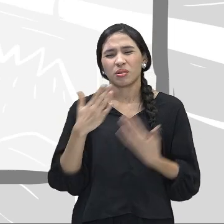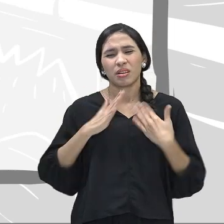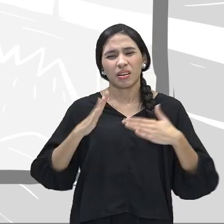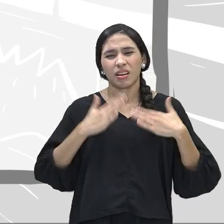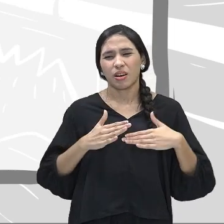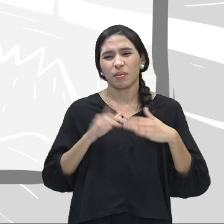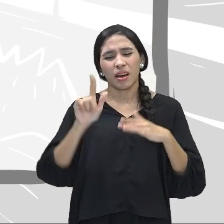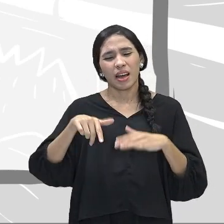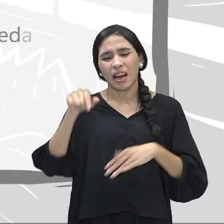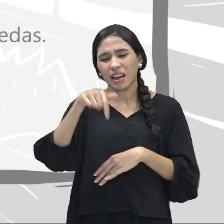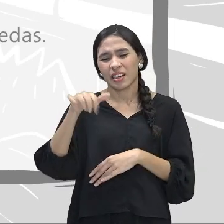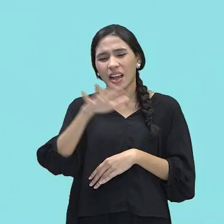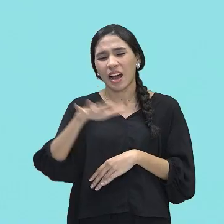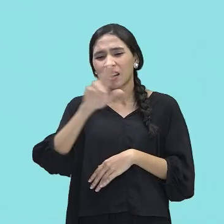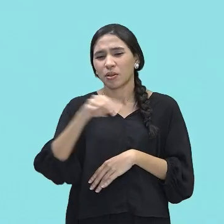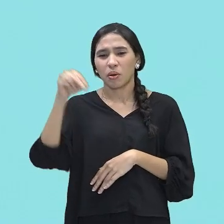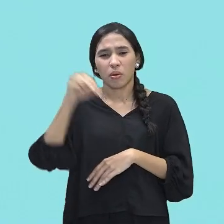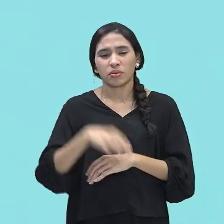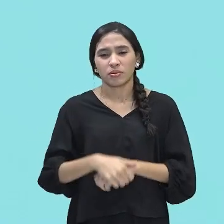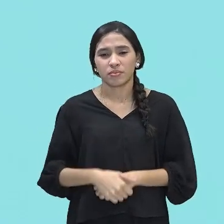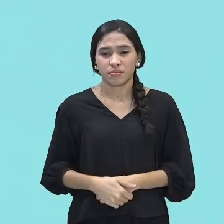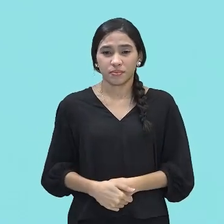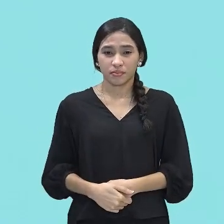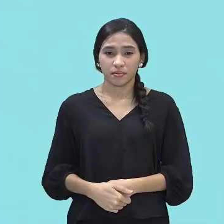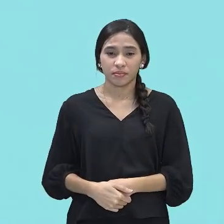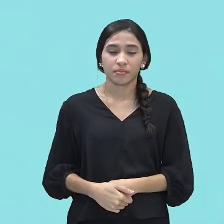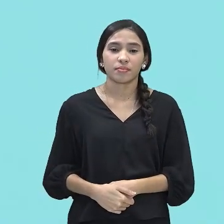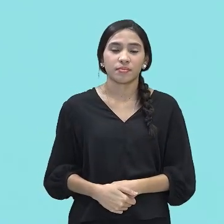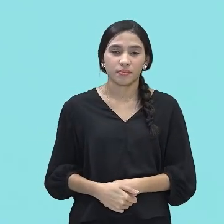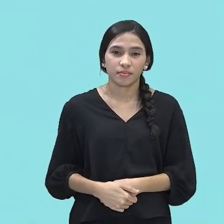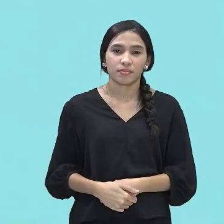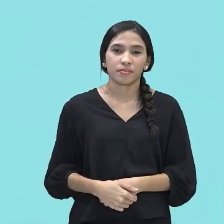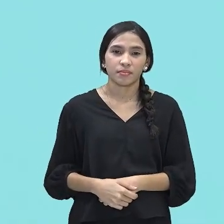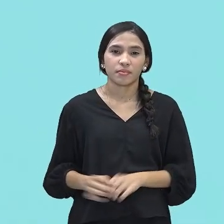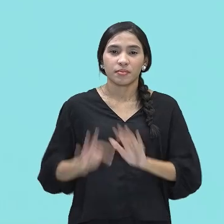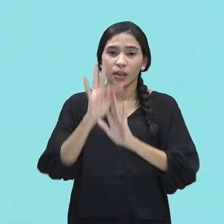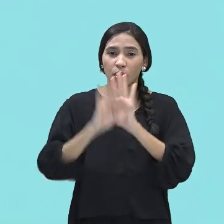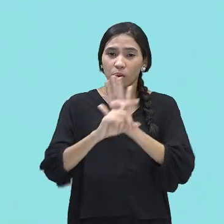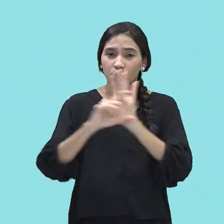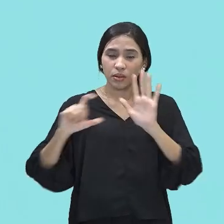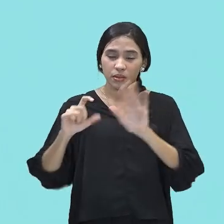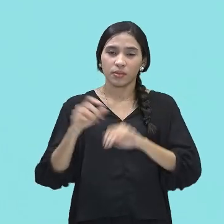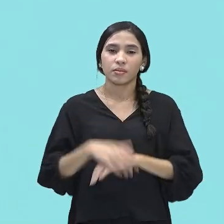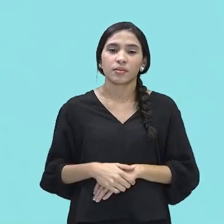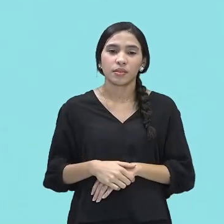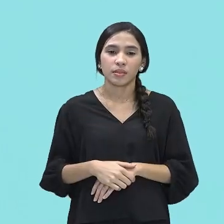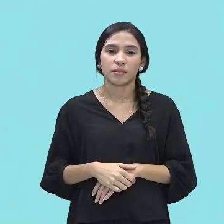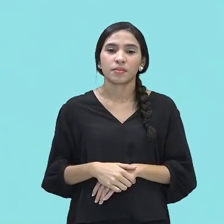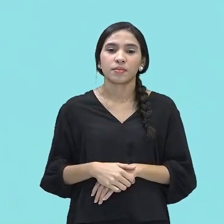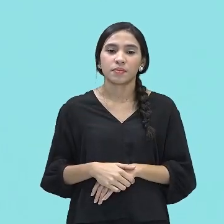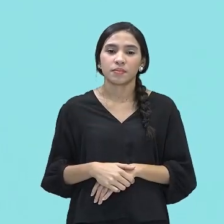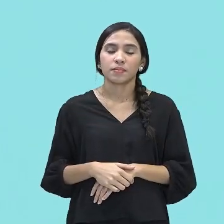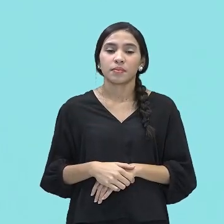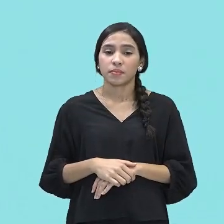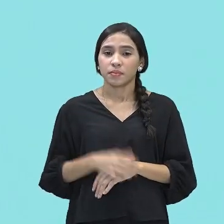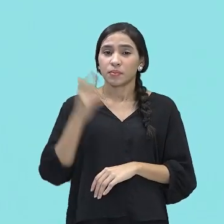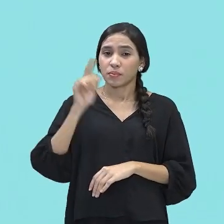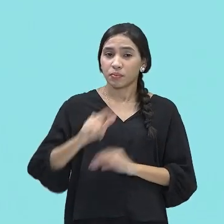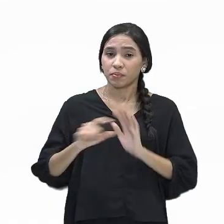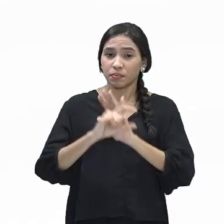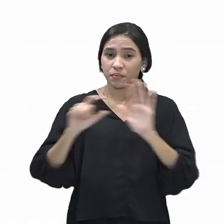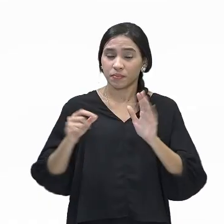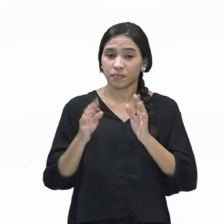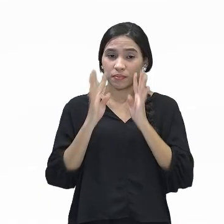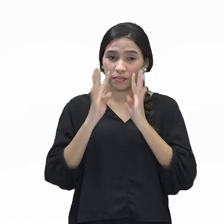o sertão. Muito bem, um trecho, né, do livro Grande Sertão de Veredas. Vou ler mais um trechinho para vocês aí desse livro.